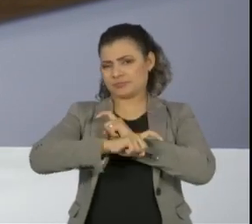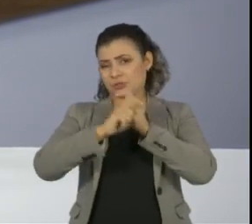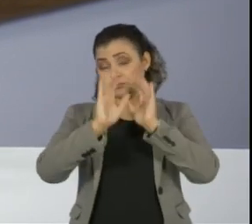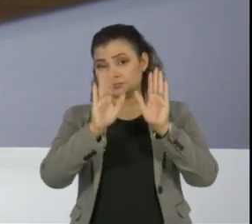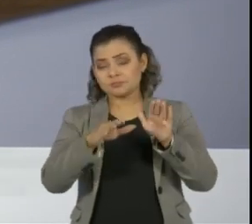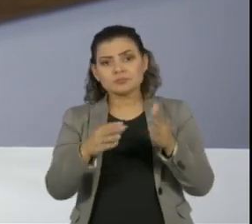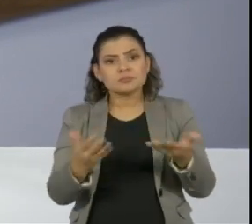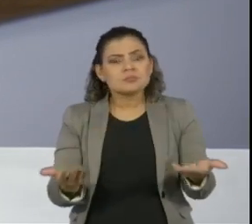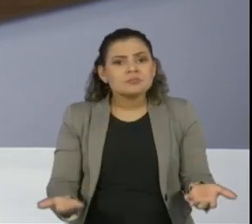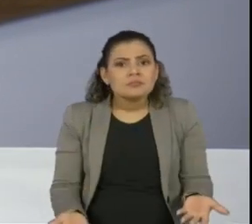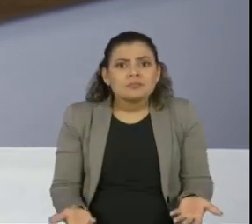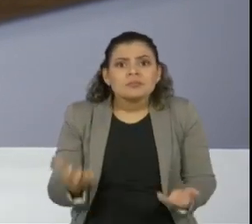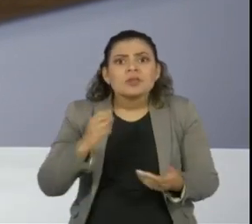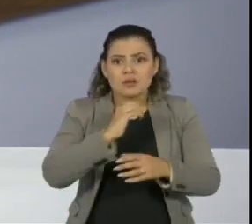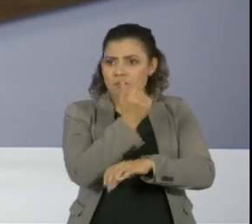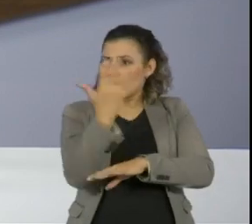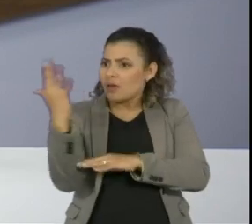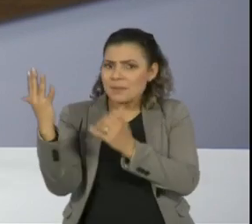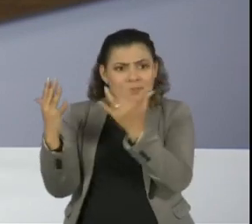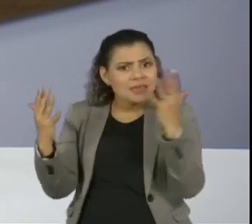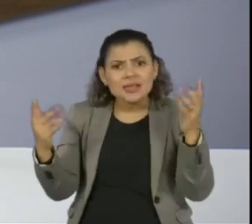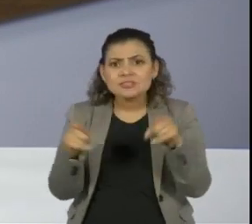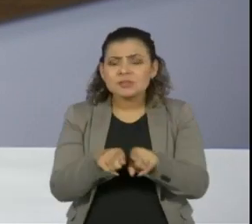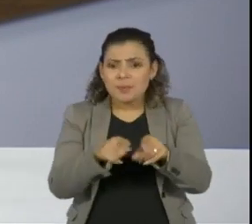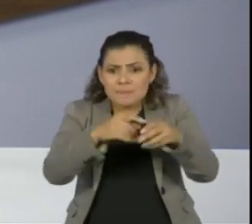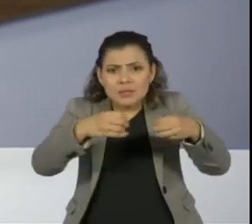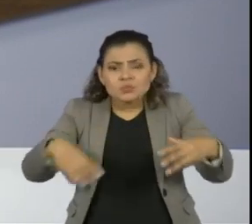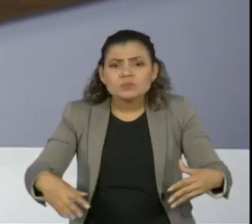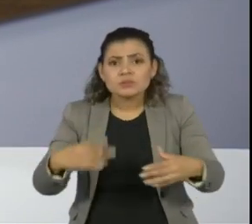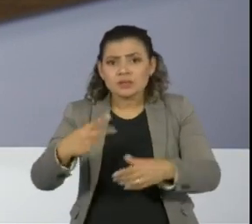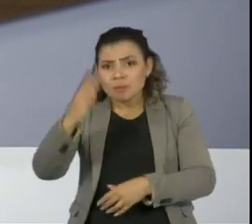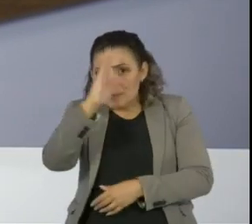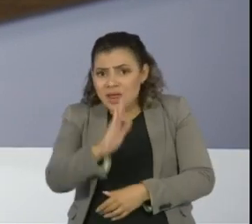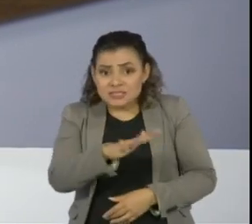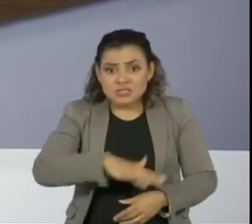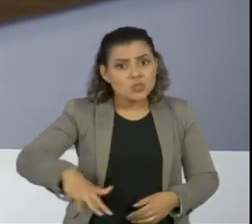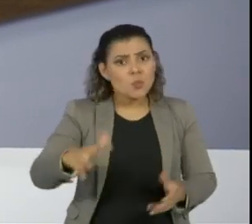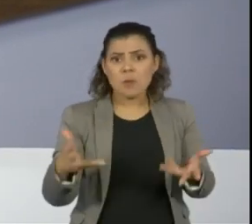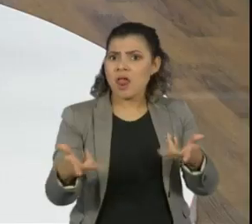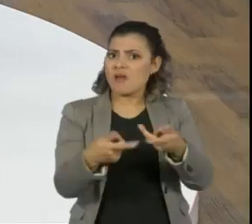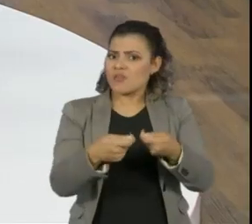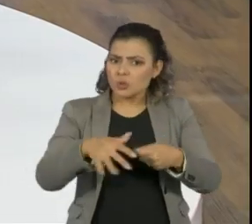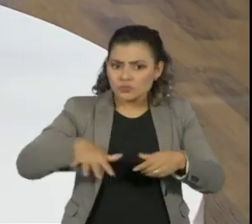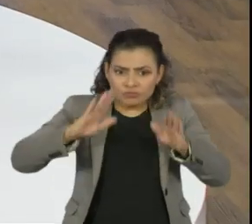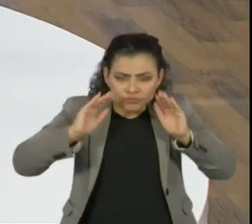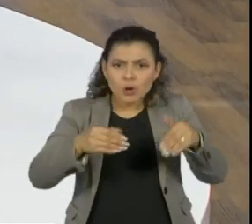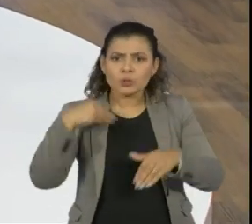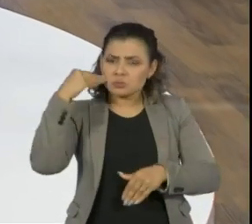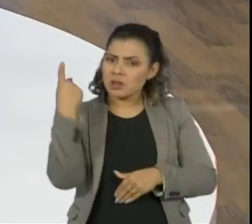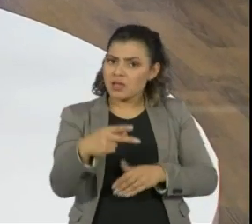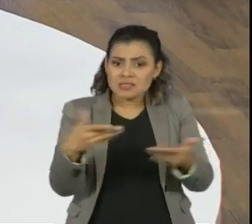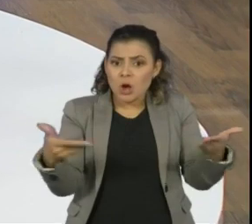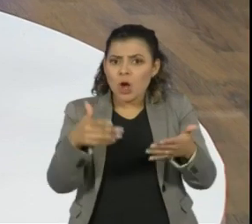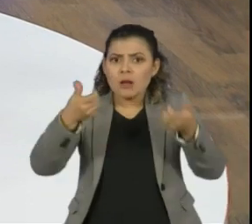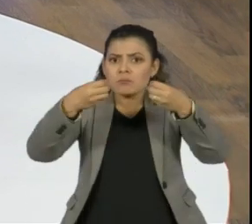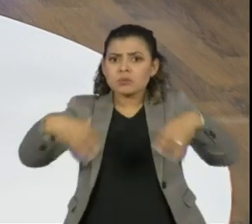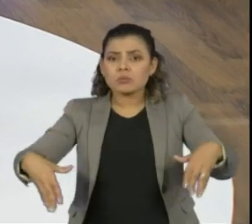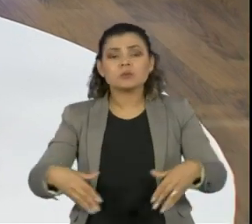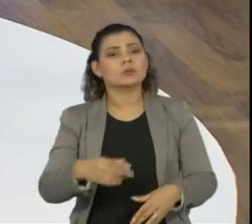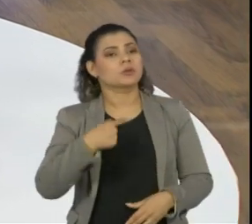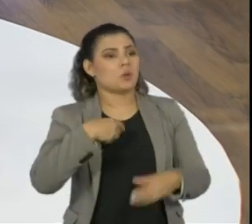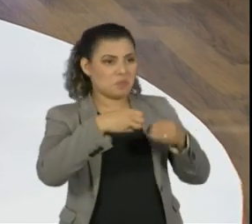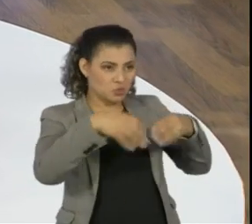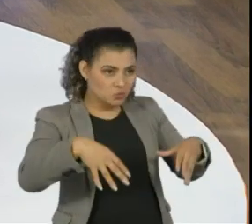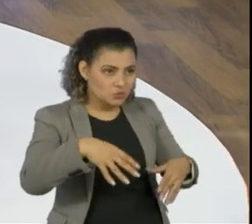não só para o meio ambiente com para o soft power brasil tinha nessa área o tamanho do estrago